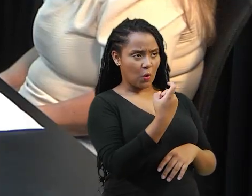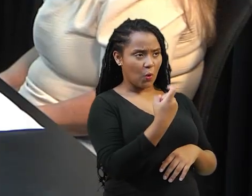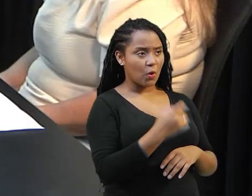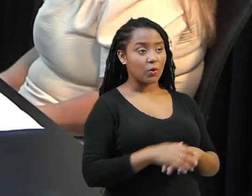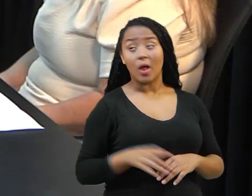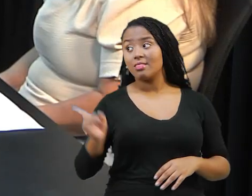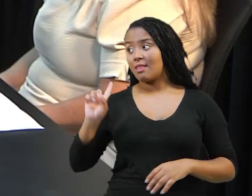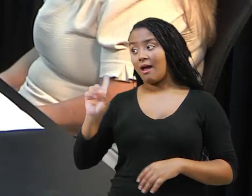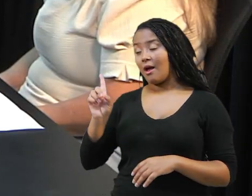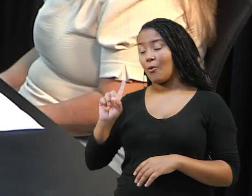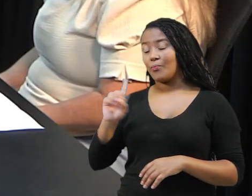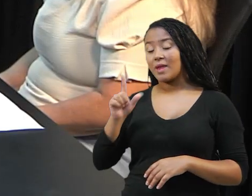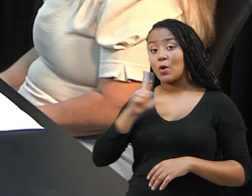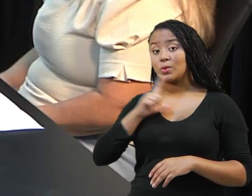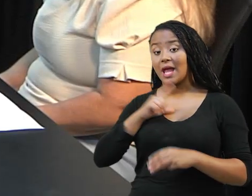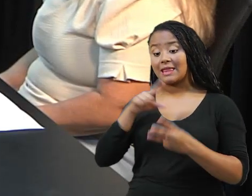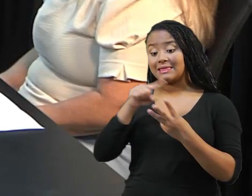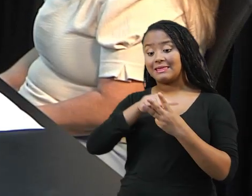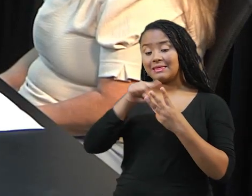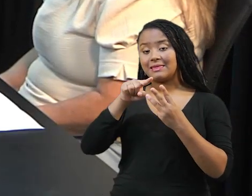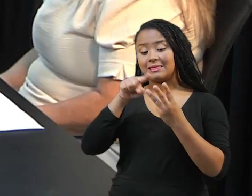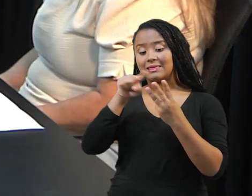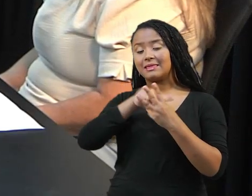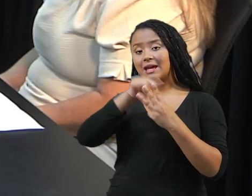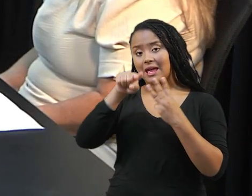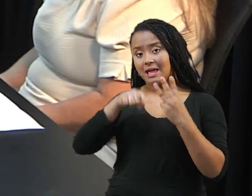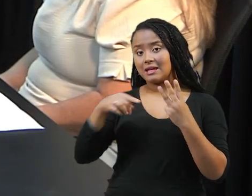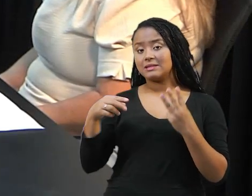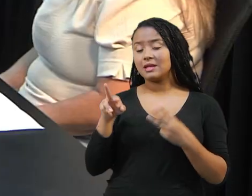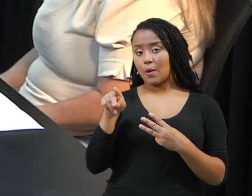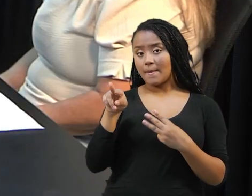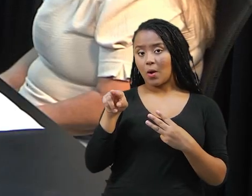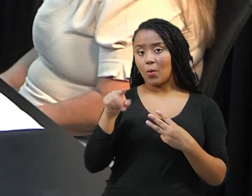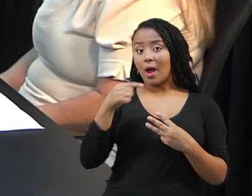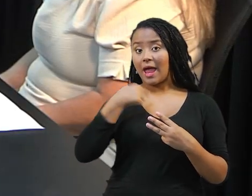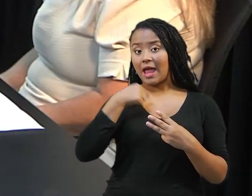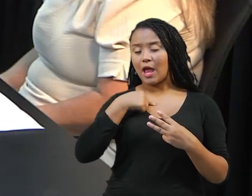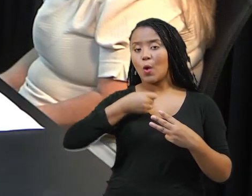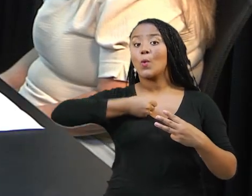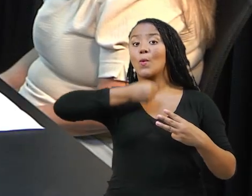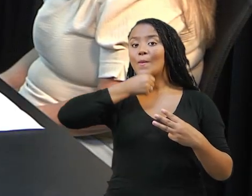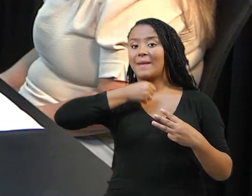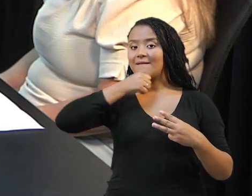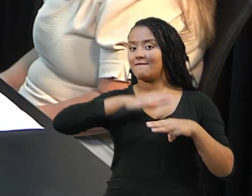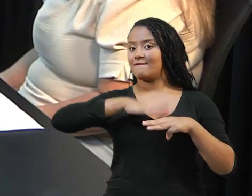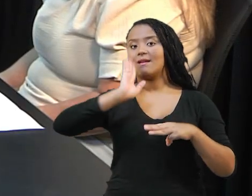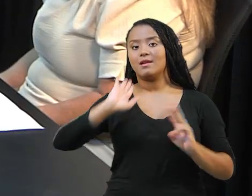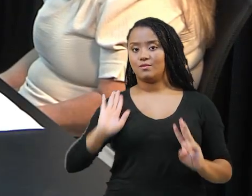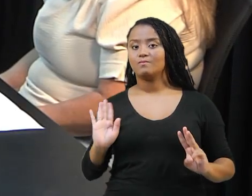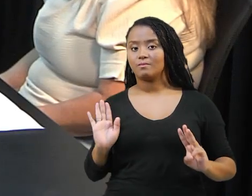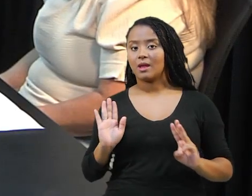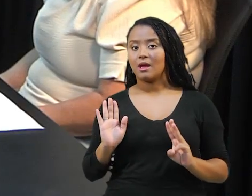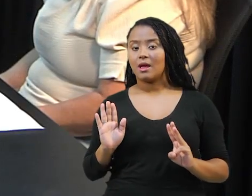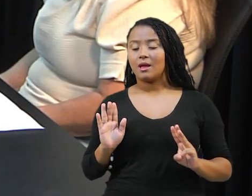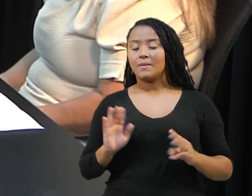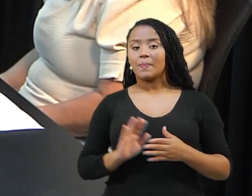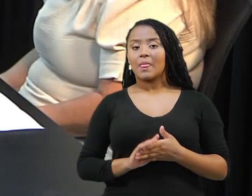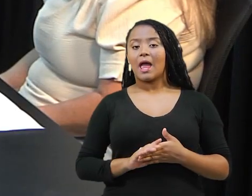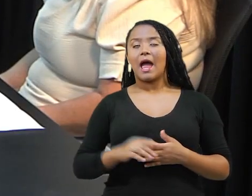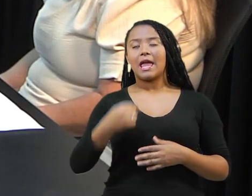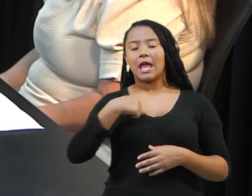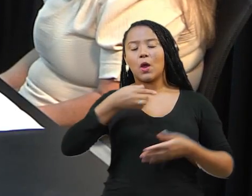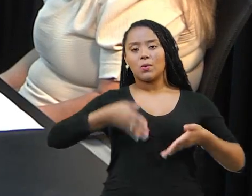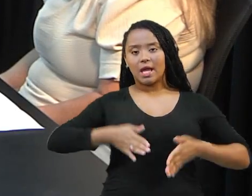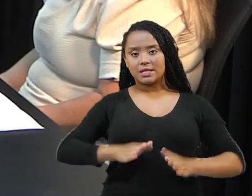velho. Eu tenho mais 3 irmãos. Eu sou o mais velho deles. Mas mais 2, depois de mim, mais